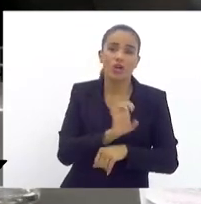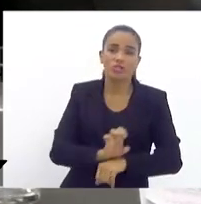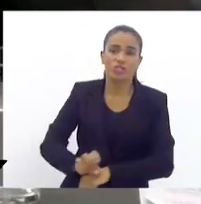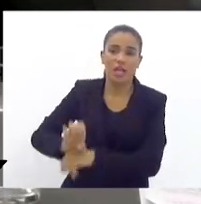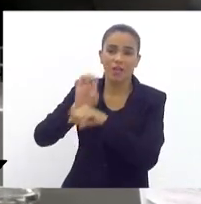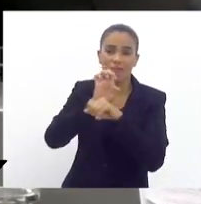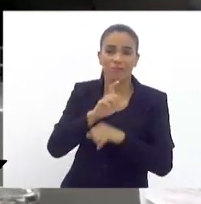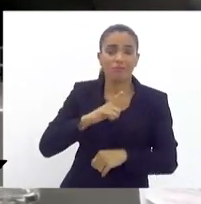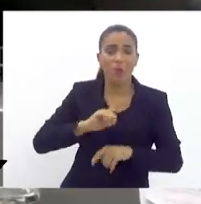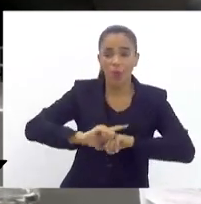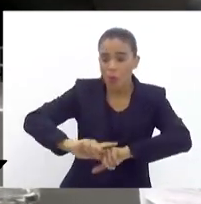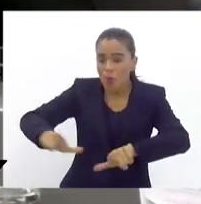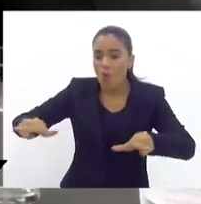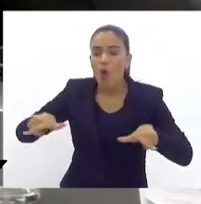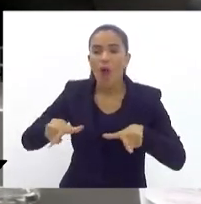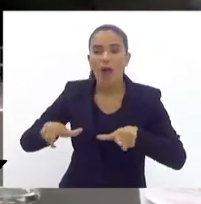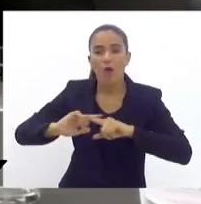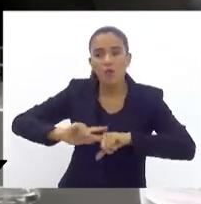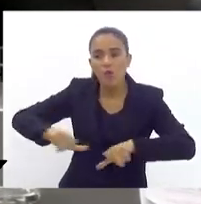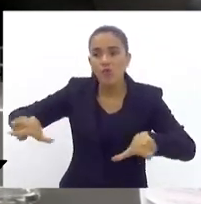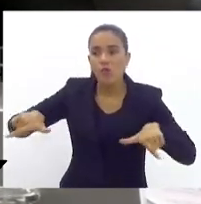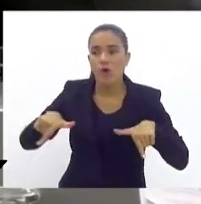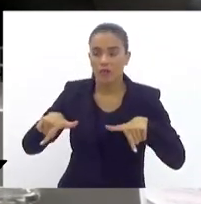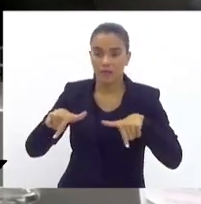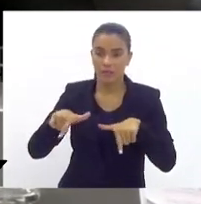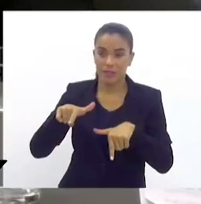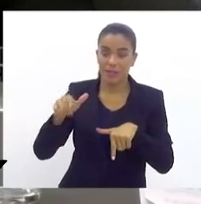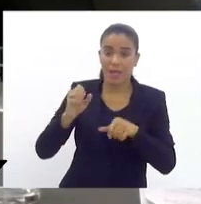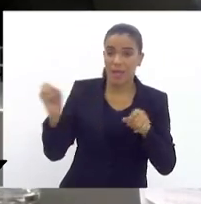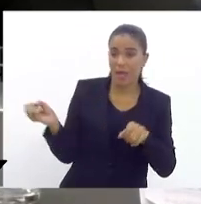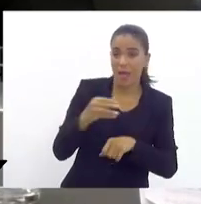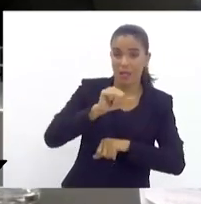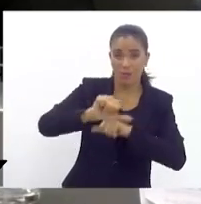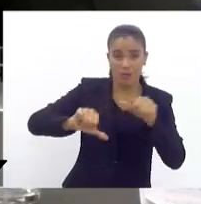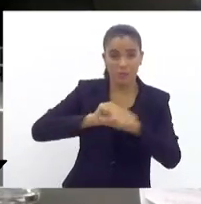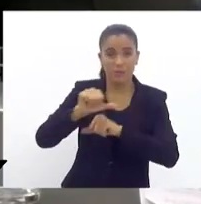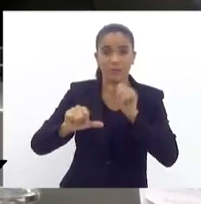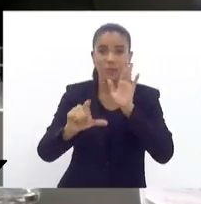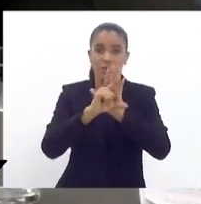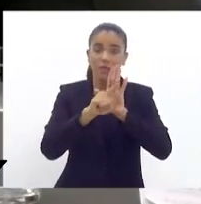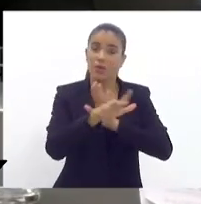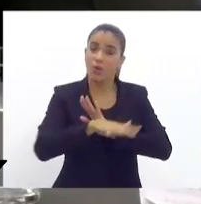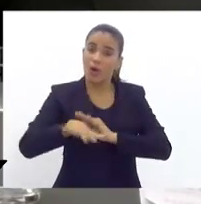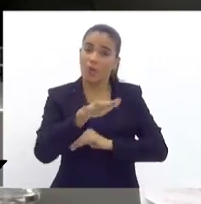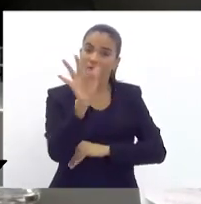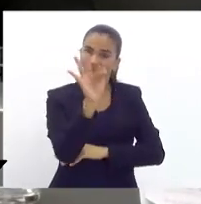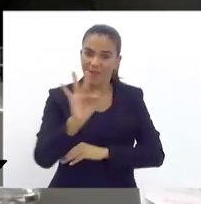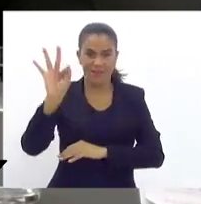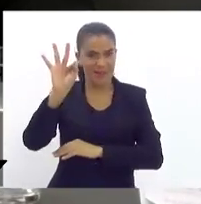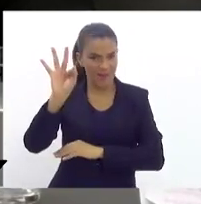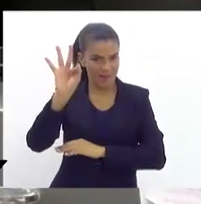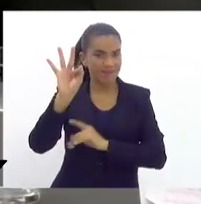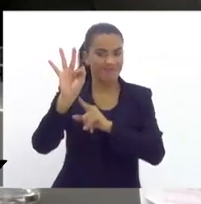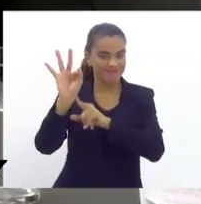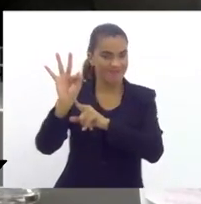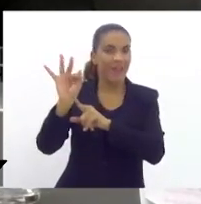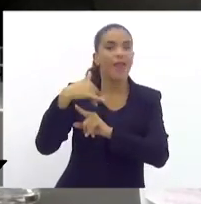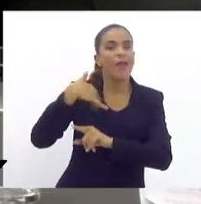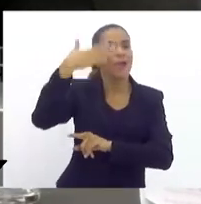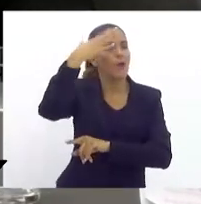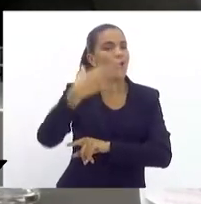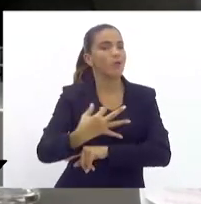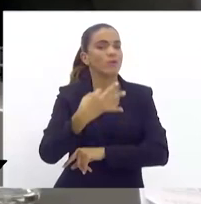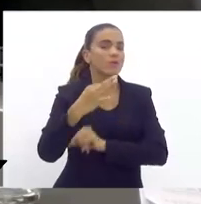esse vácuo, que é um vácuo na atualização da legislação no âmbito federal, que é onde eu